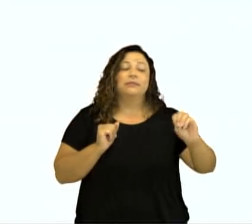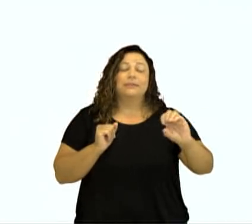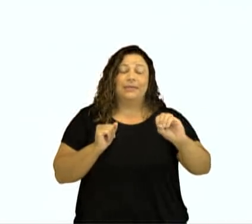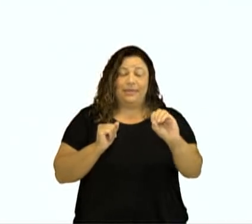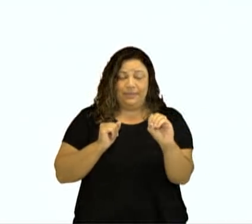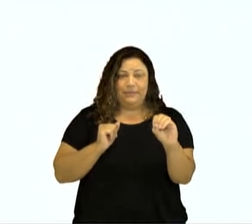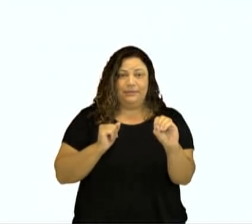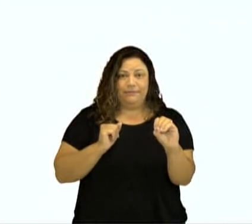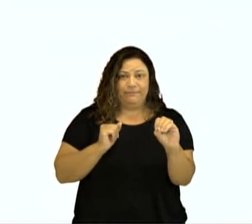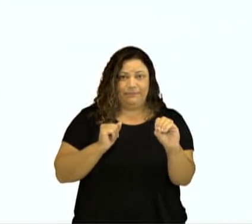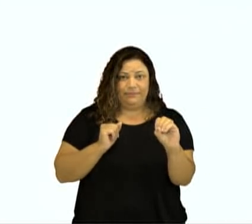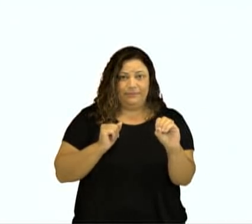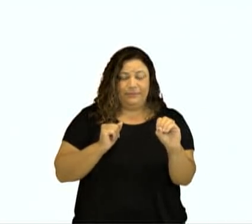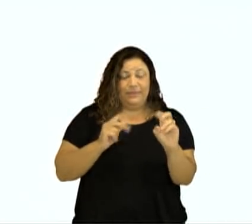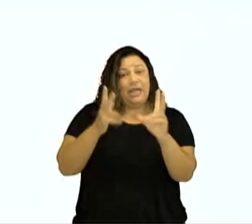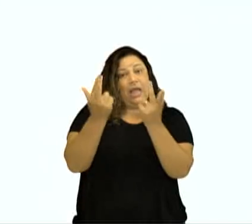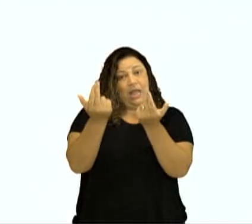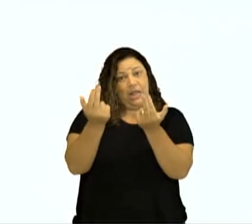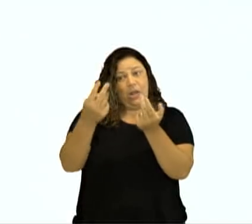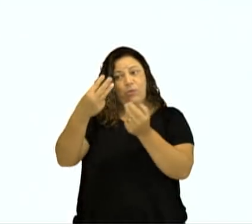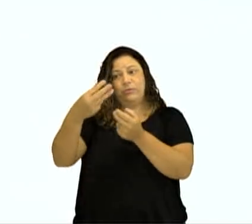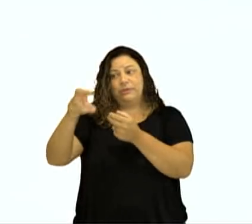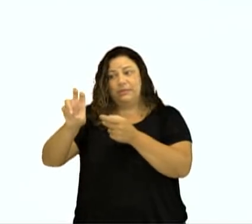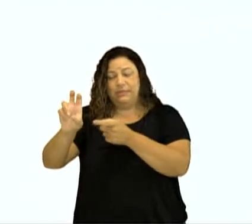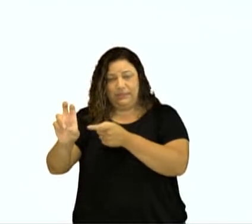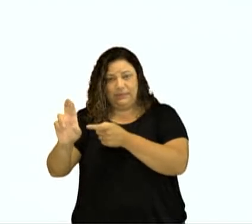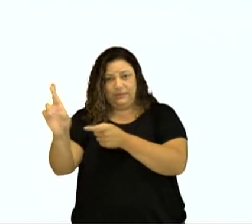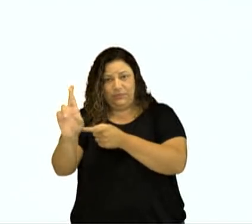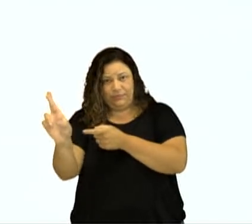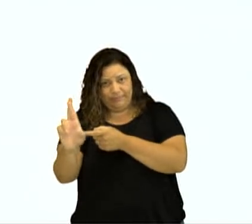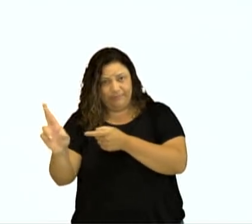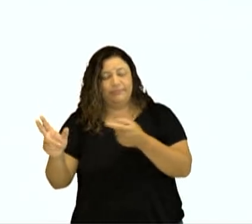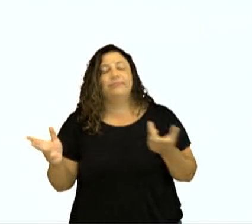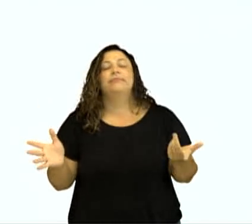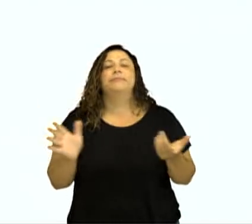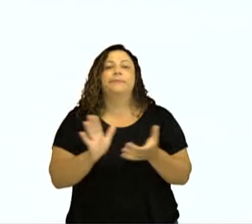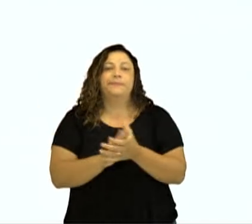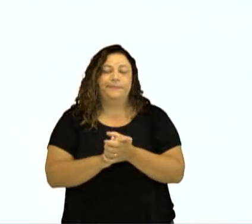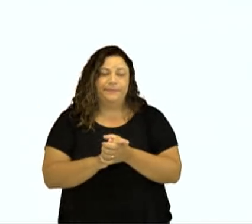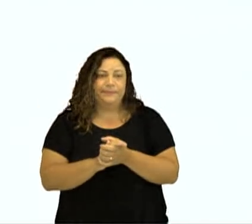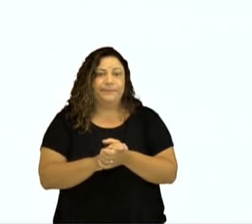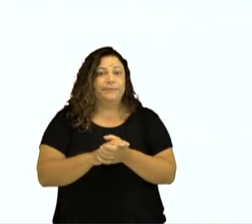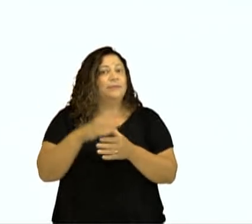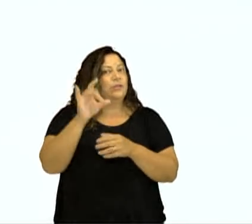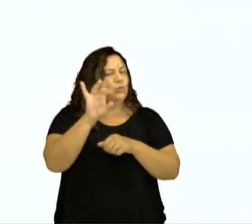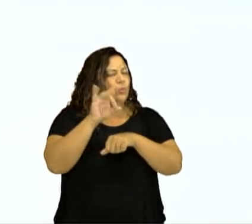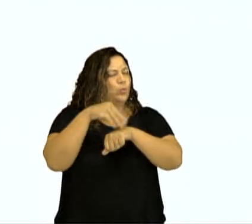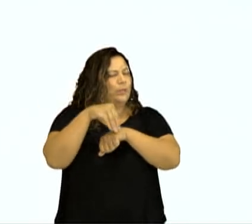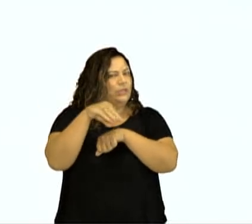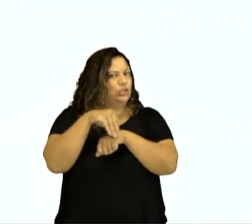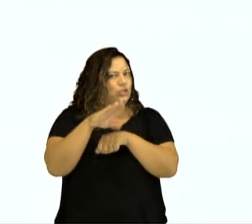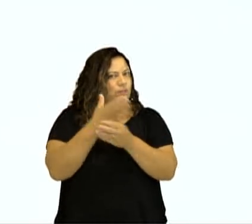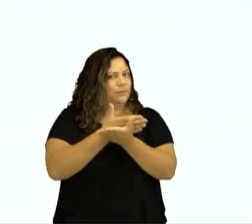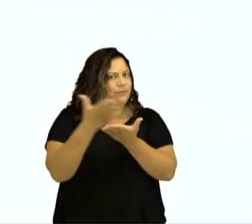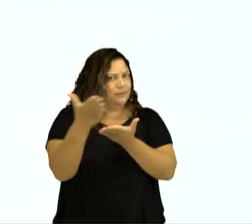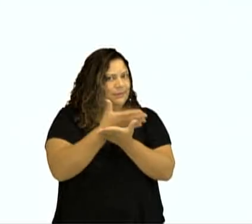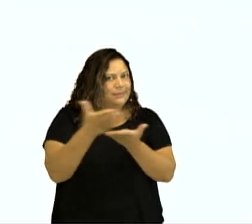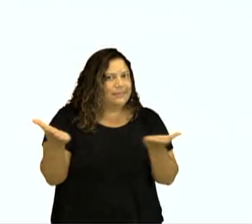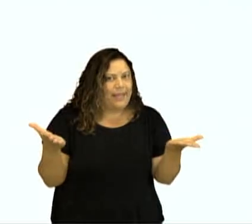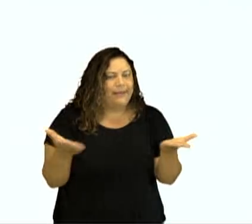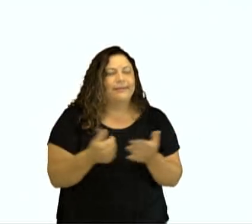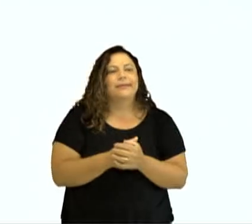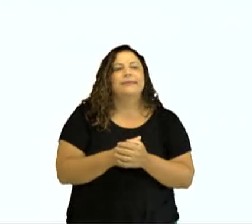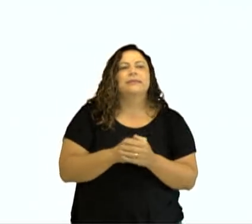1 cento, equivale a R$ 35,00. Já deixei uma dicasinha para você começar. Qual é